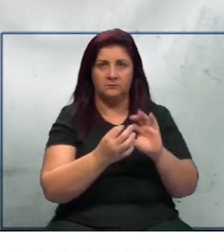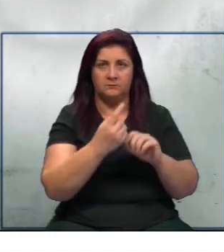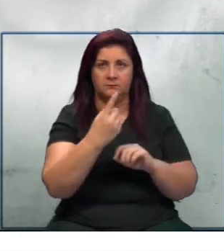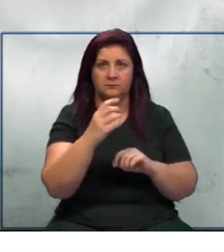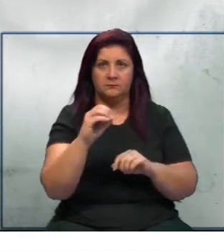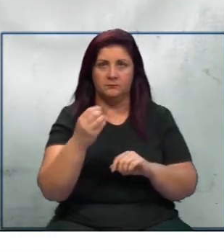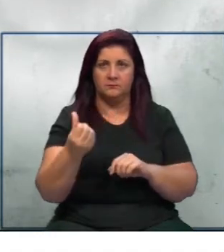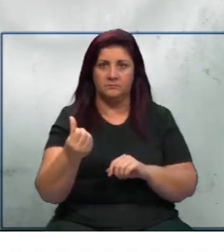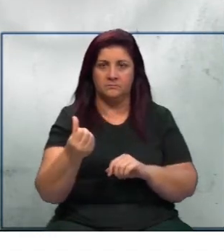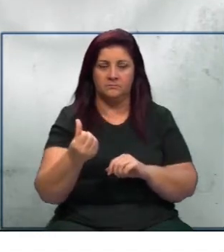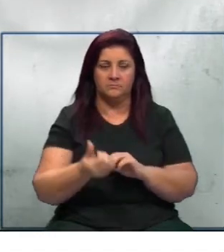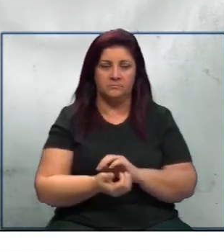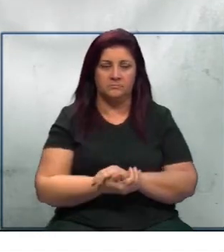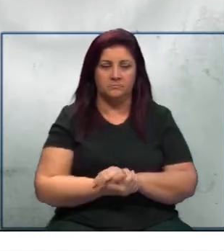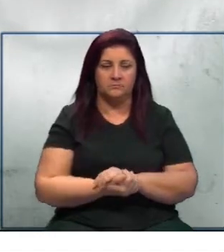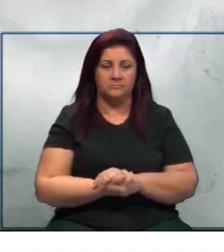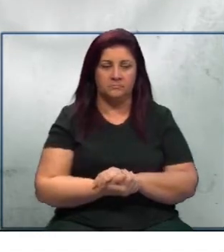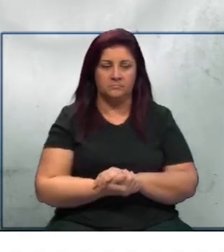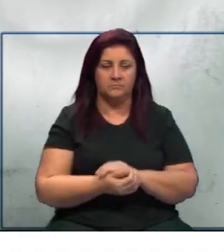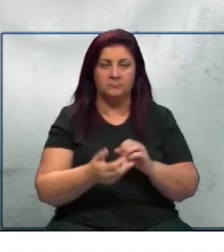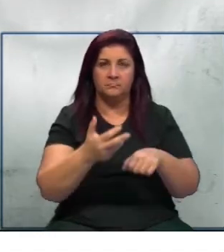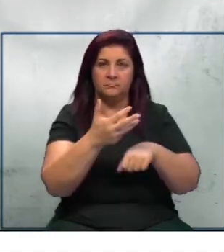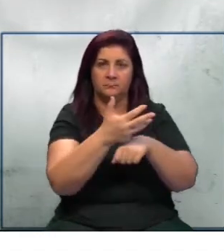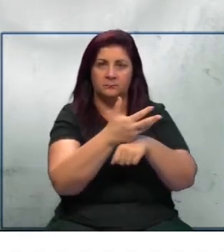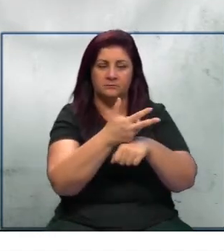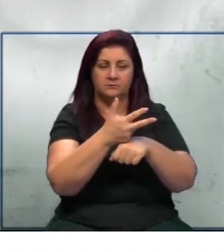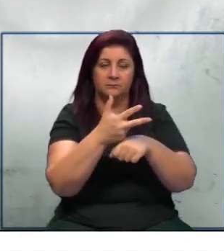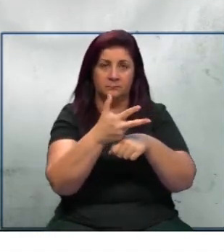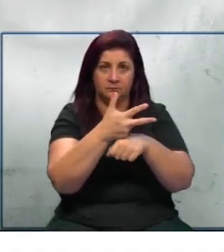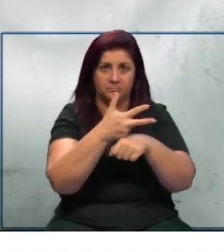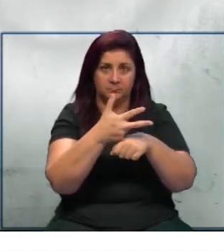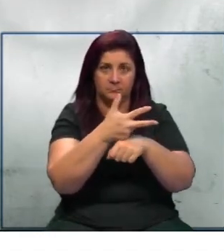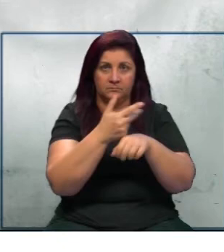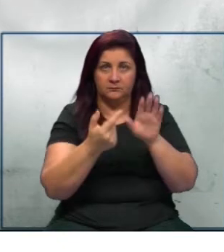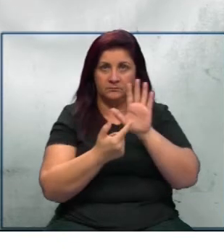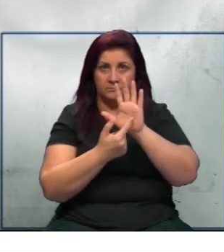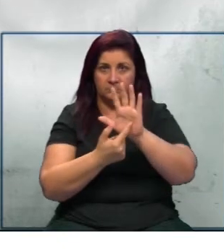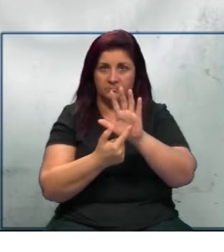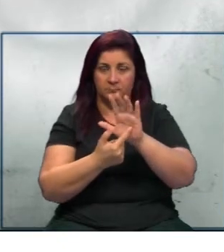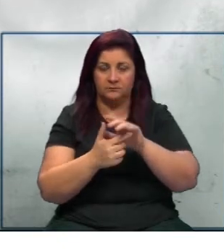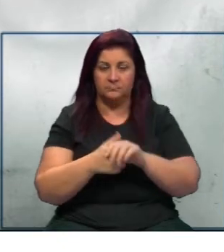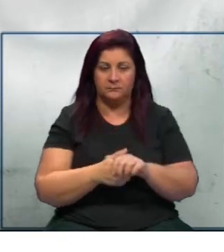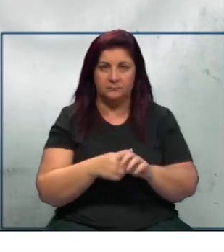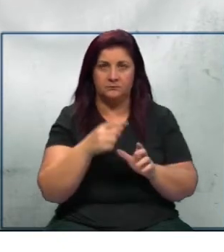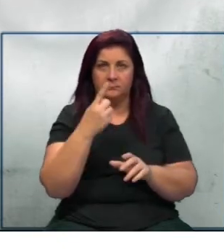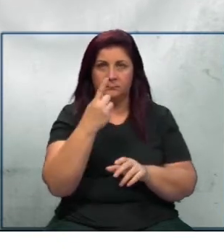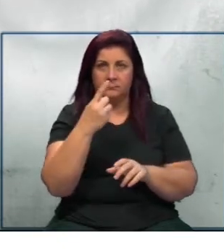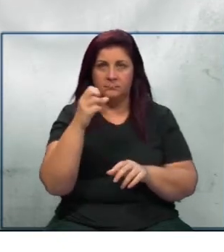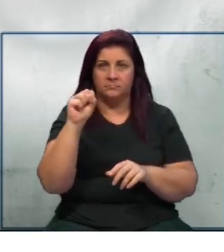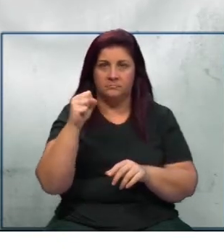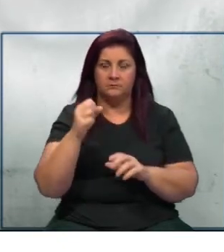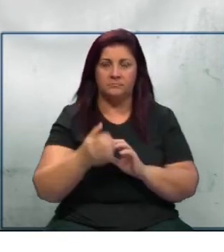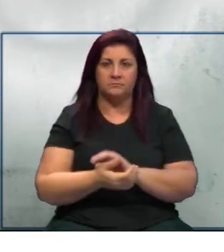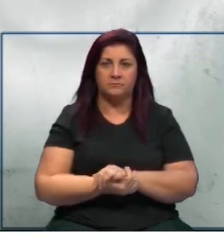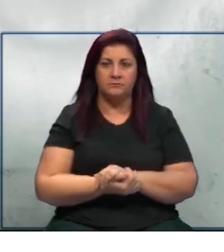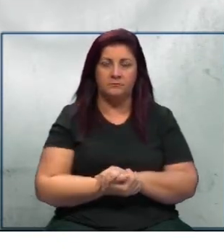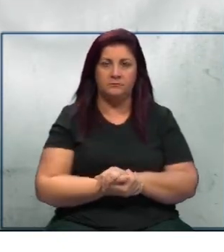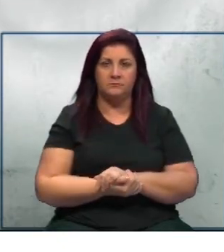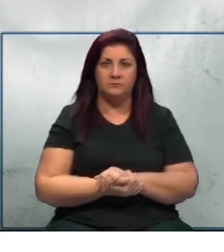106. E vídeo apresentado na sessão de Câmara, 18 o vídeo.